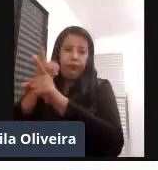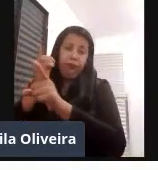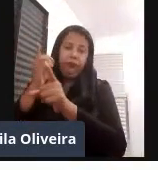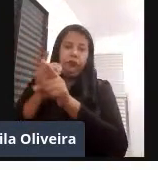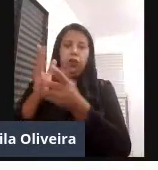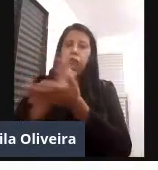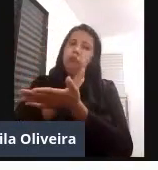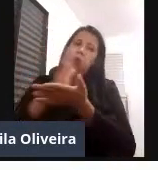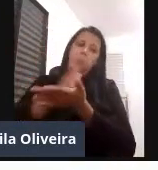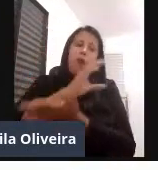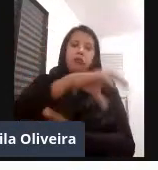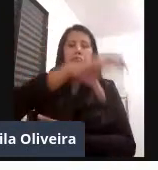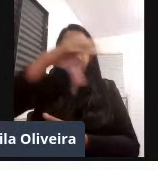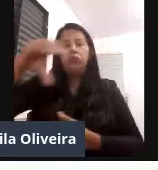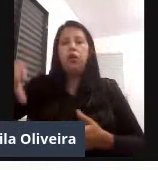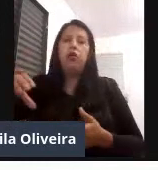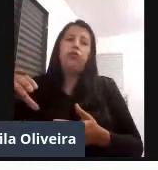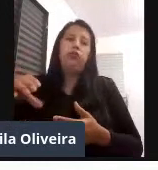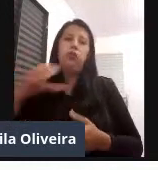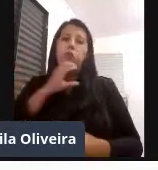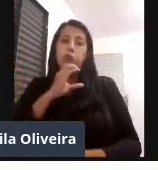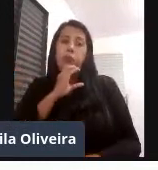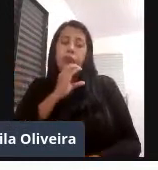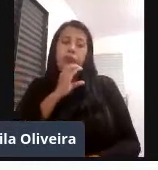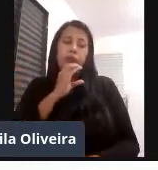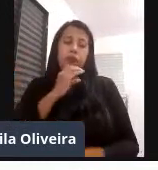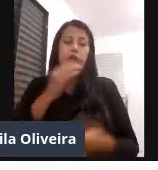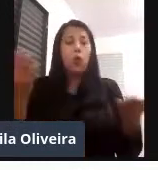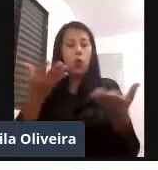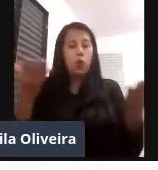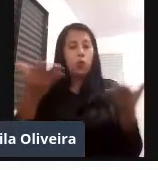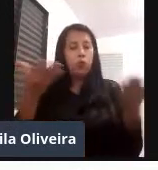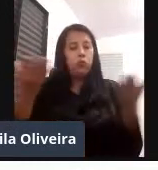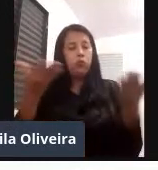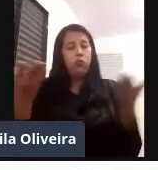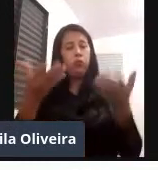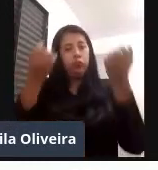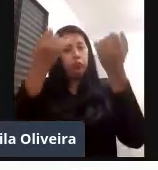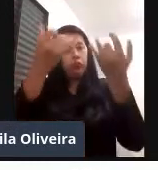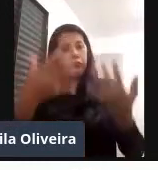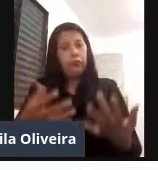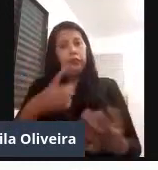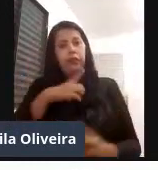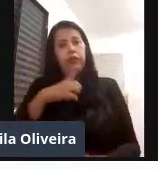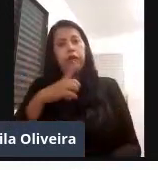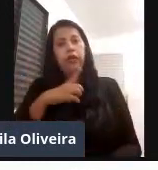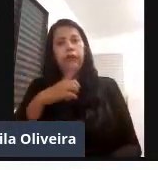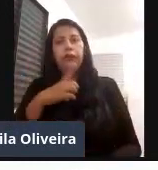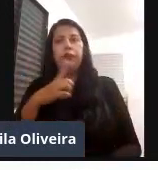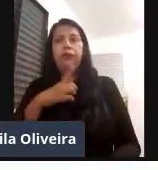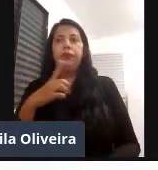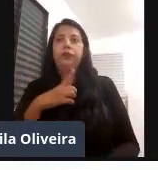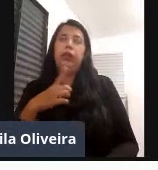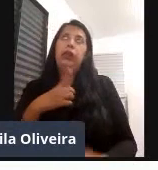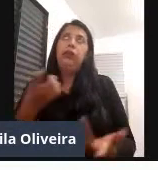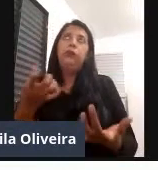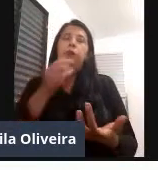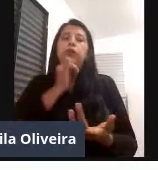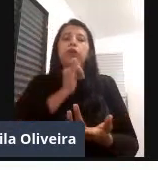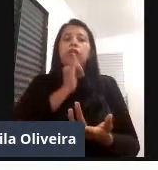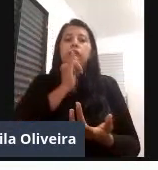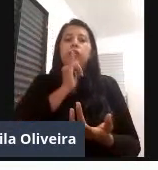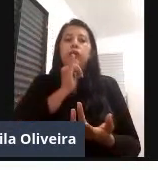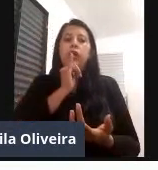Então, a gente vai ver aqui ao longo da noite que a gente tem bases de dados só da área de saúde, a gente